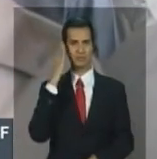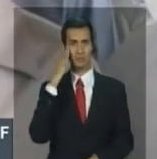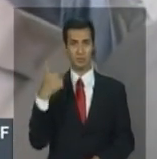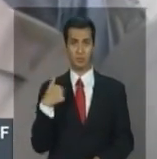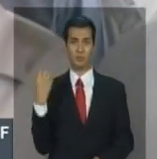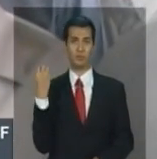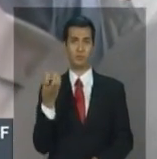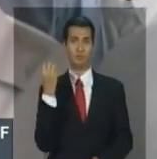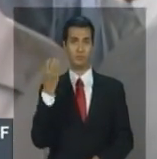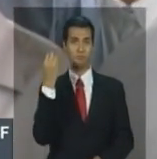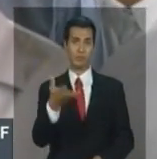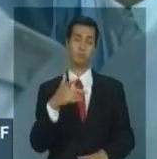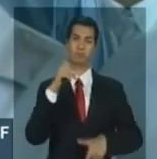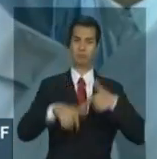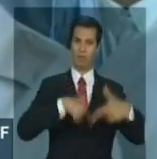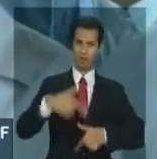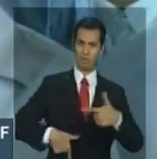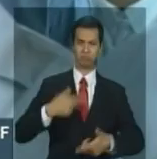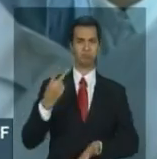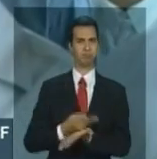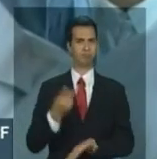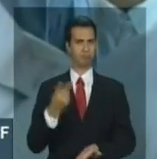de trabalho que eu estou fazendo, eu fiz já